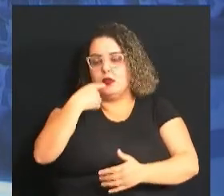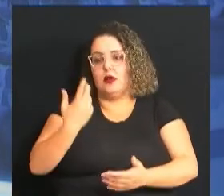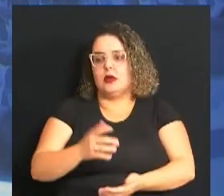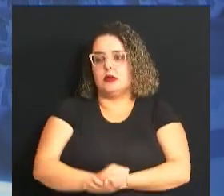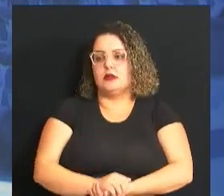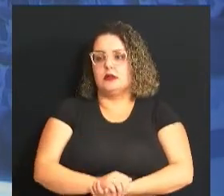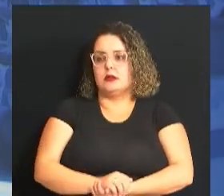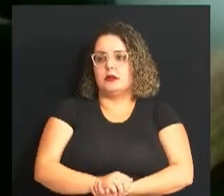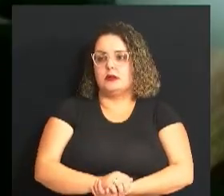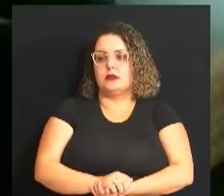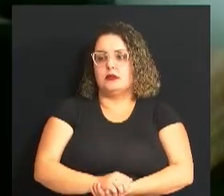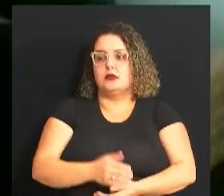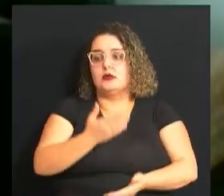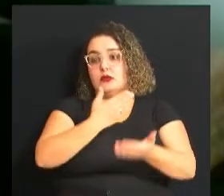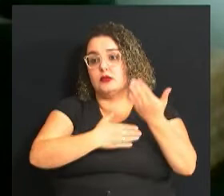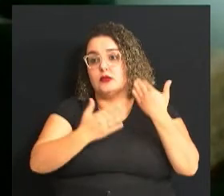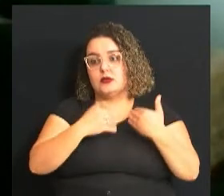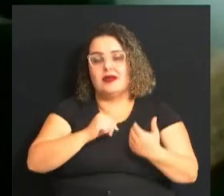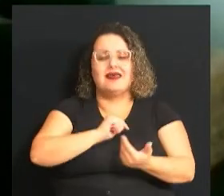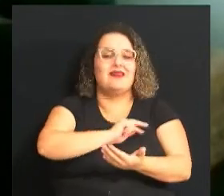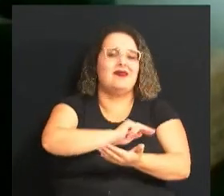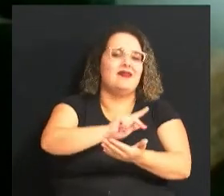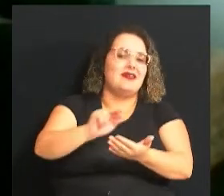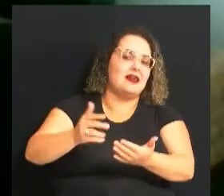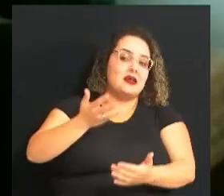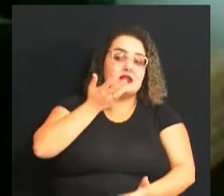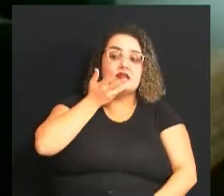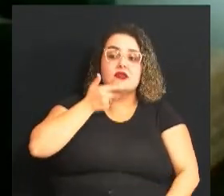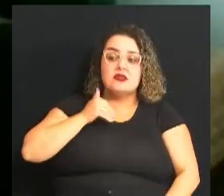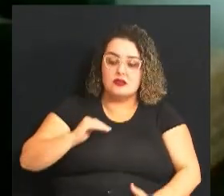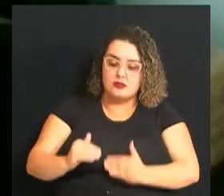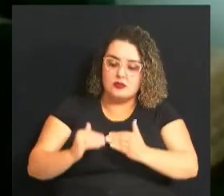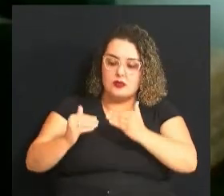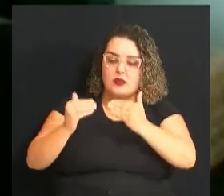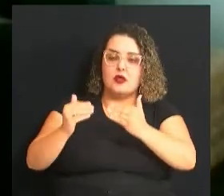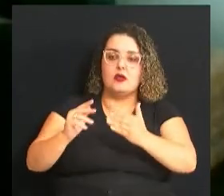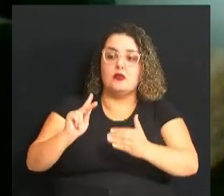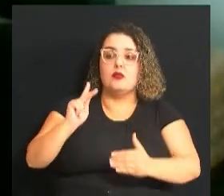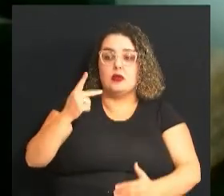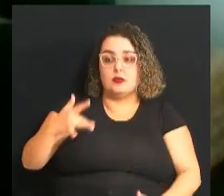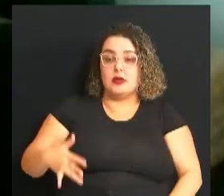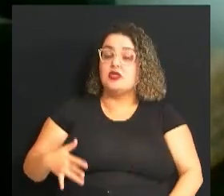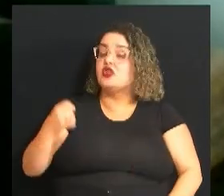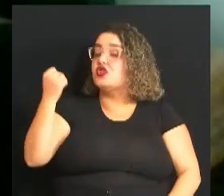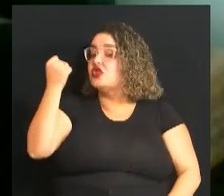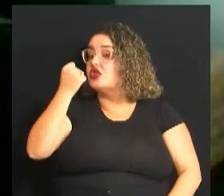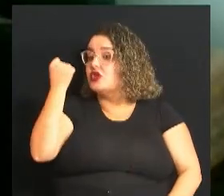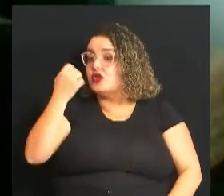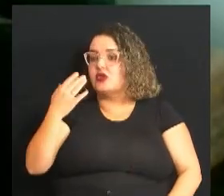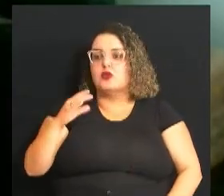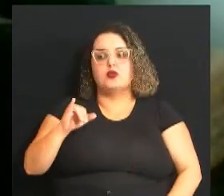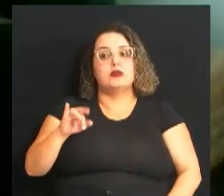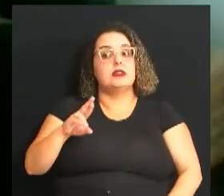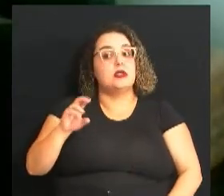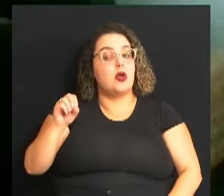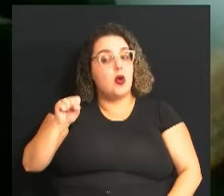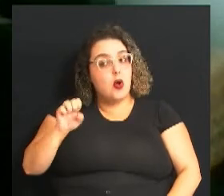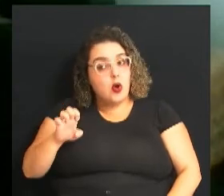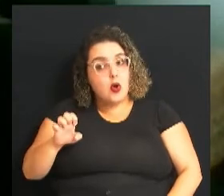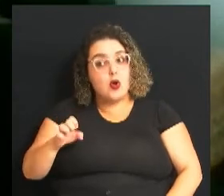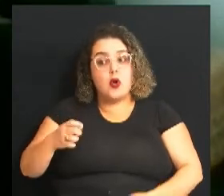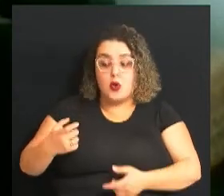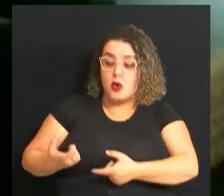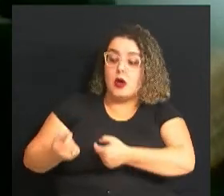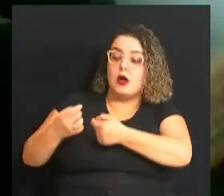Nós tínhamos muitos casos de crianças evoluindo com hepatite grave, né, com cirrose, com câncer no